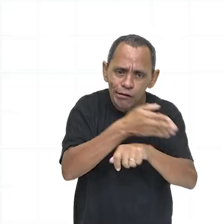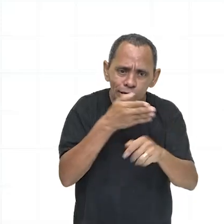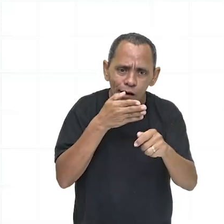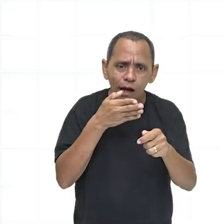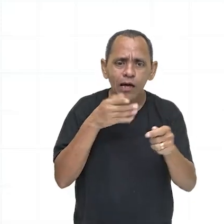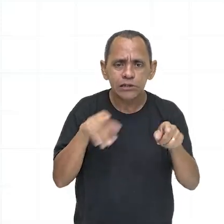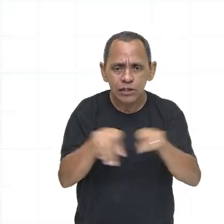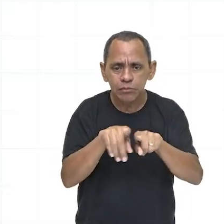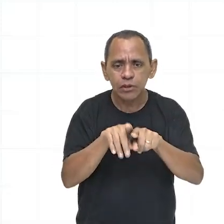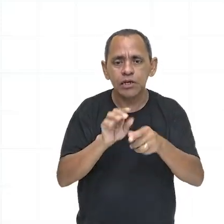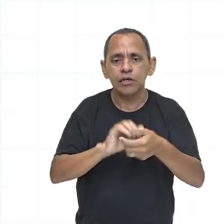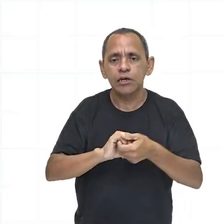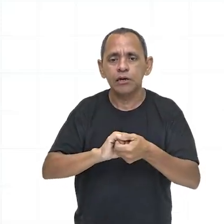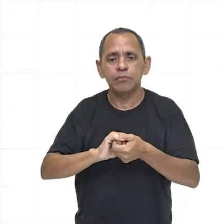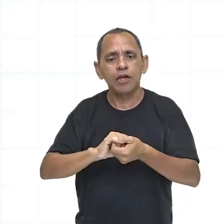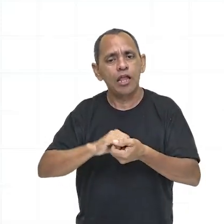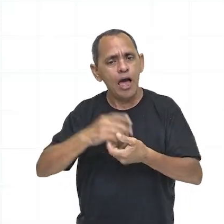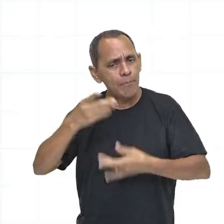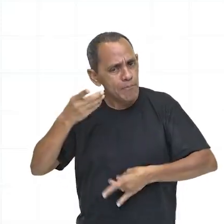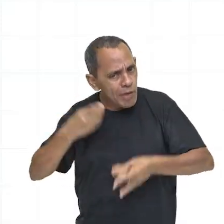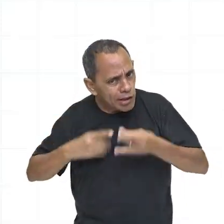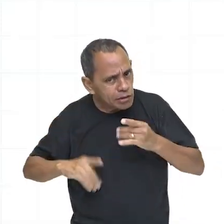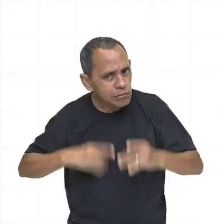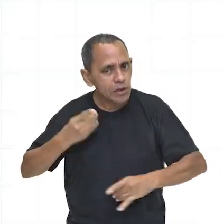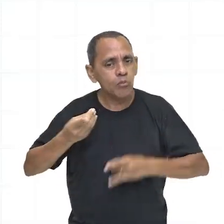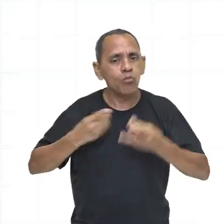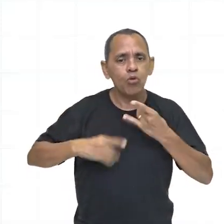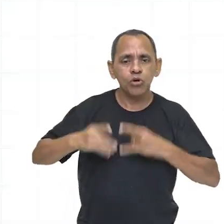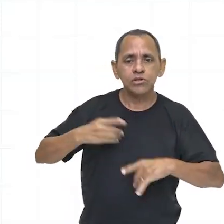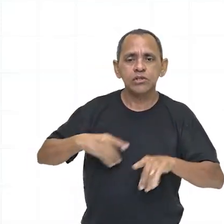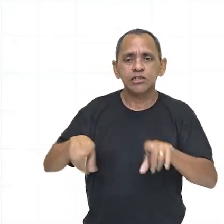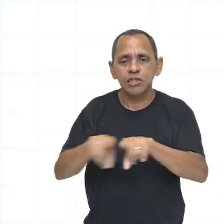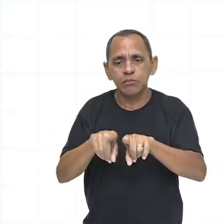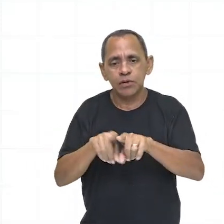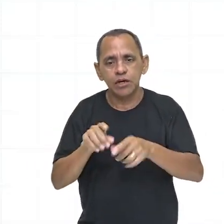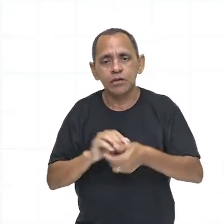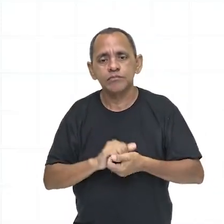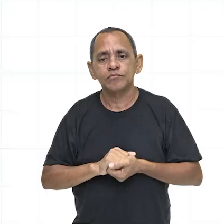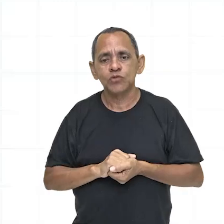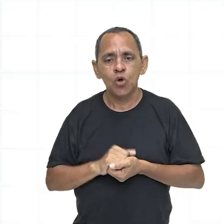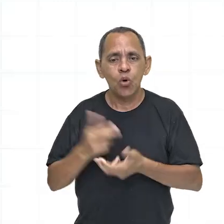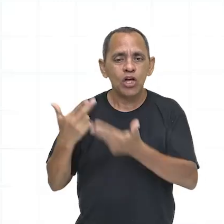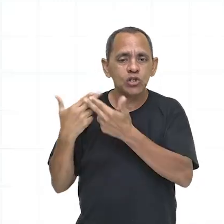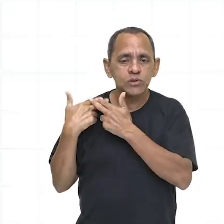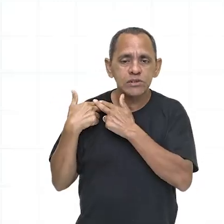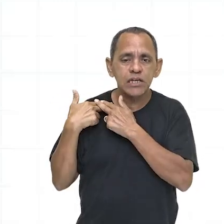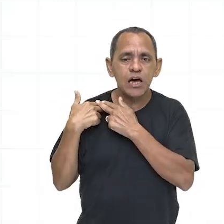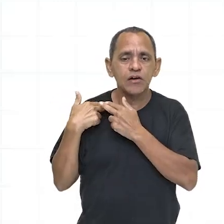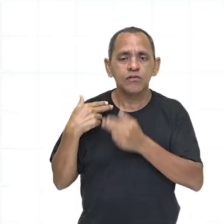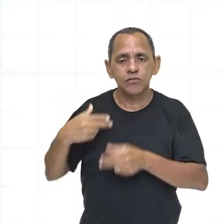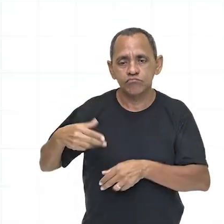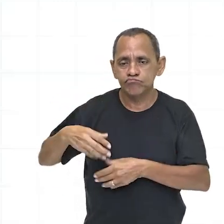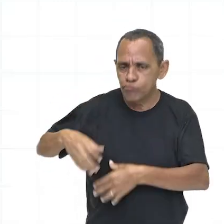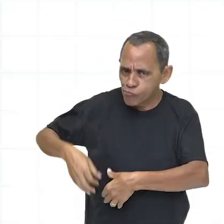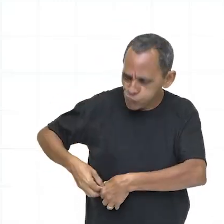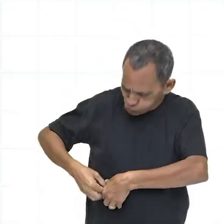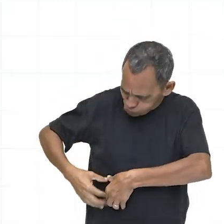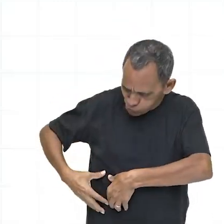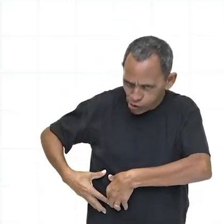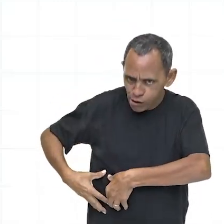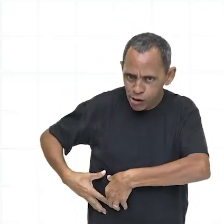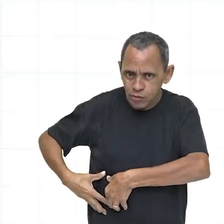essa glicose. Então, o responsável por isso é aqui, ó, no pâncreas. O que acontece? Às